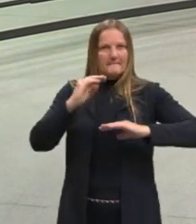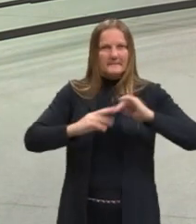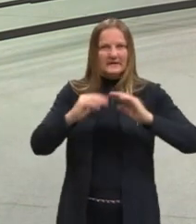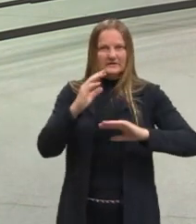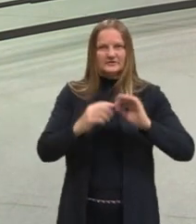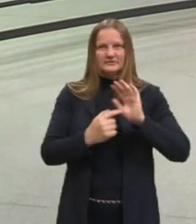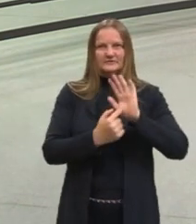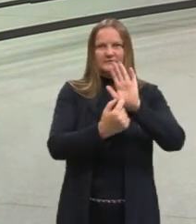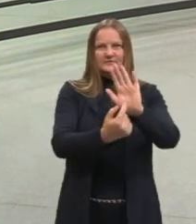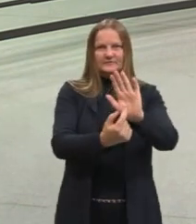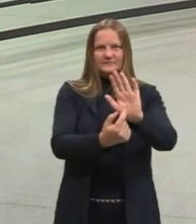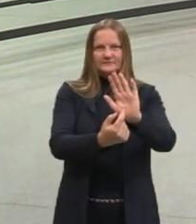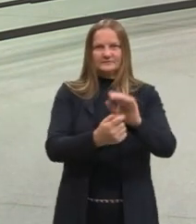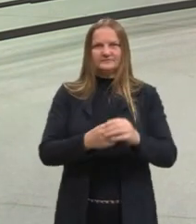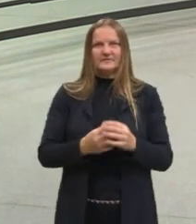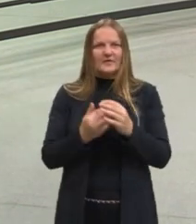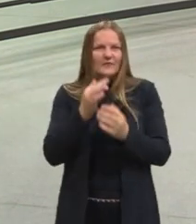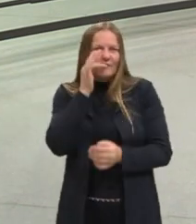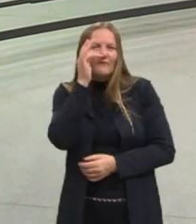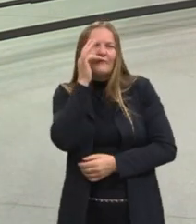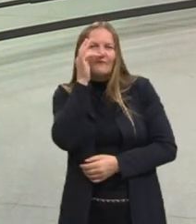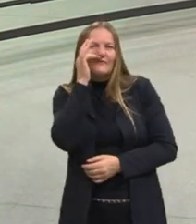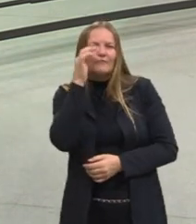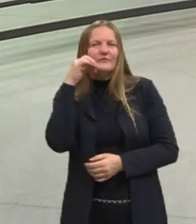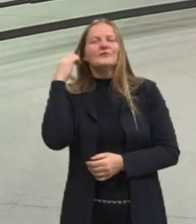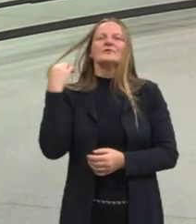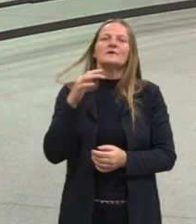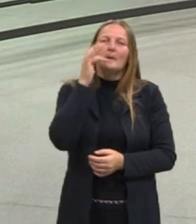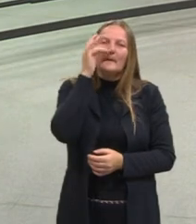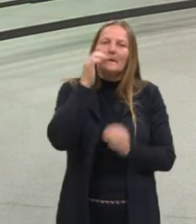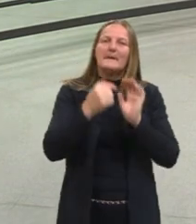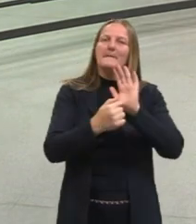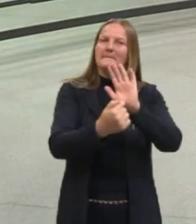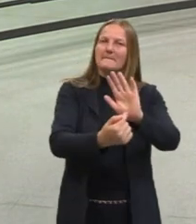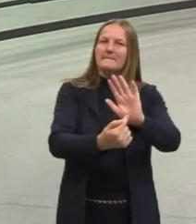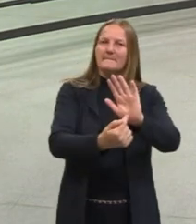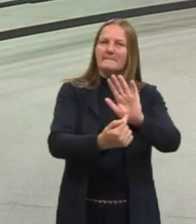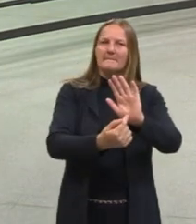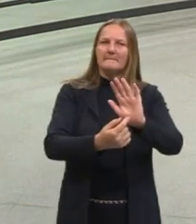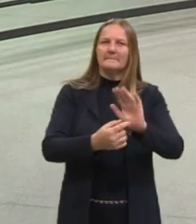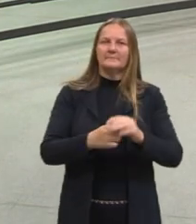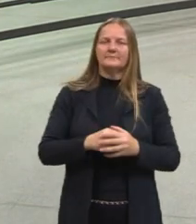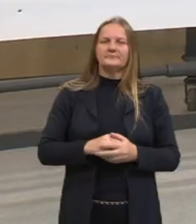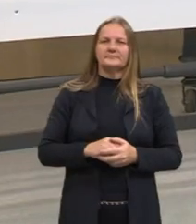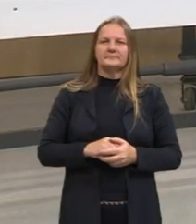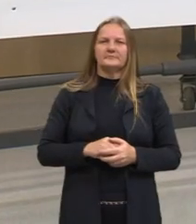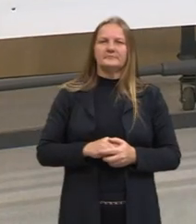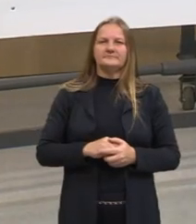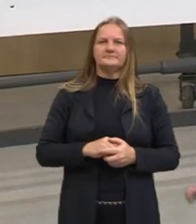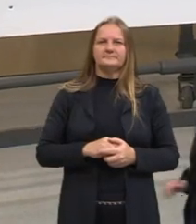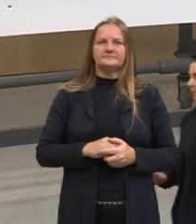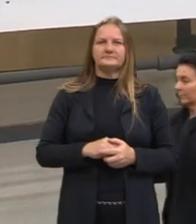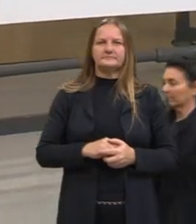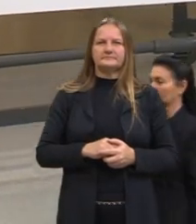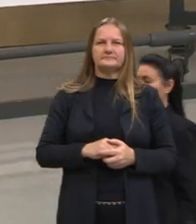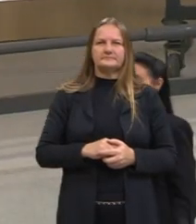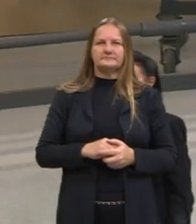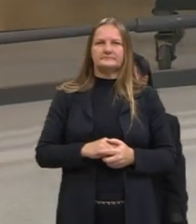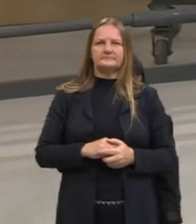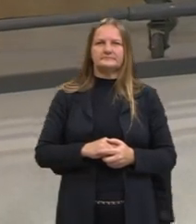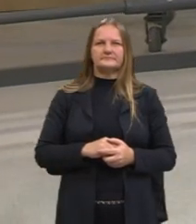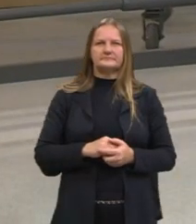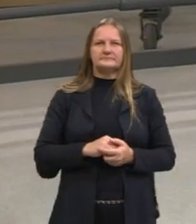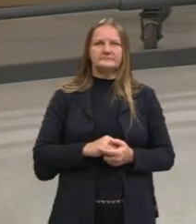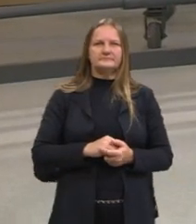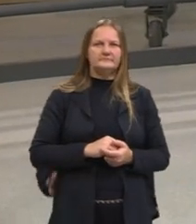tá eu trouxe uma flor parecida e aqui ó e deixa eu